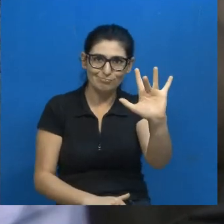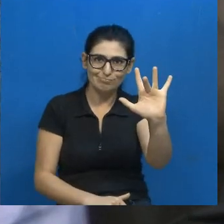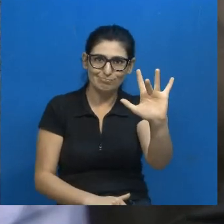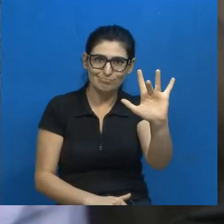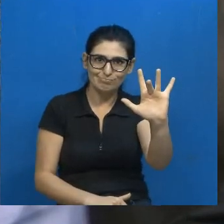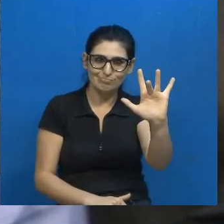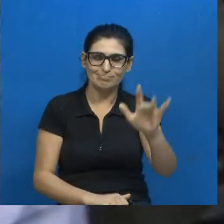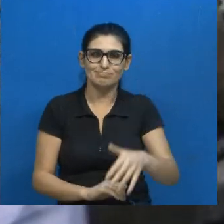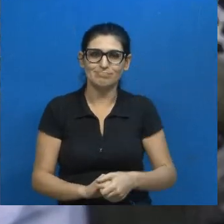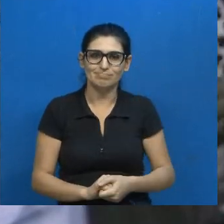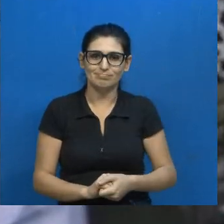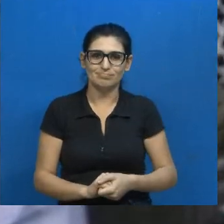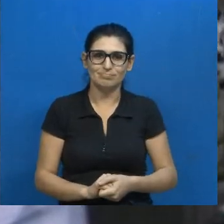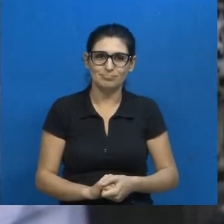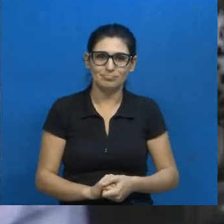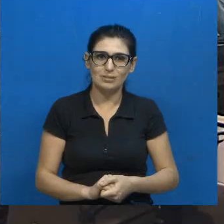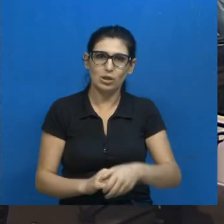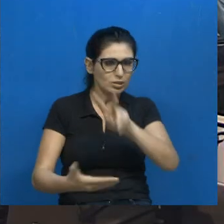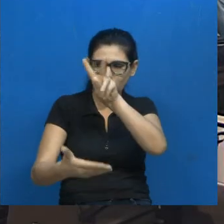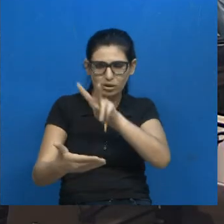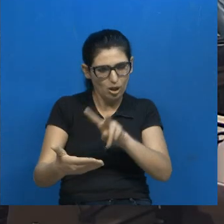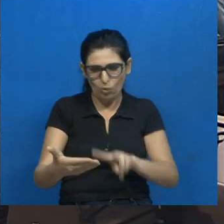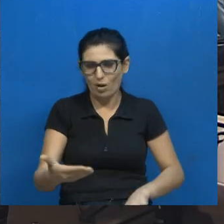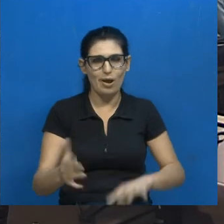projeto, tá certo?